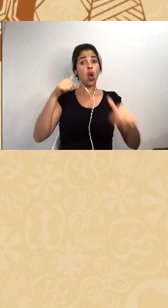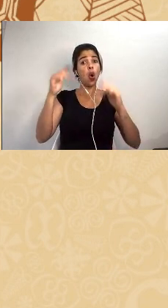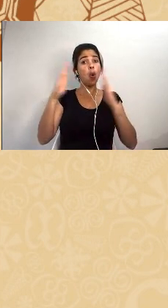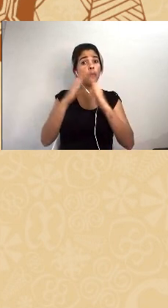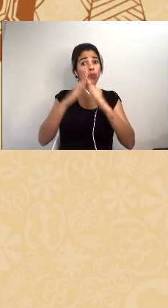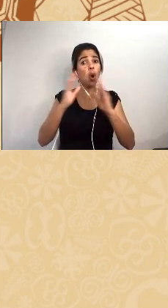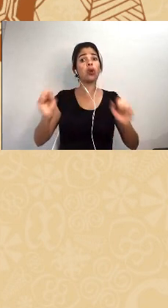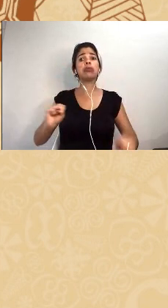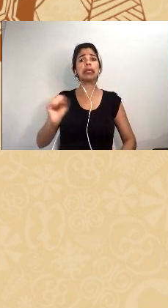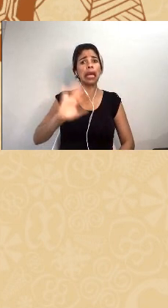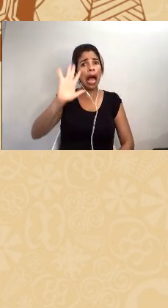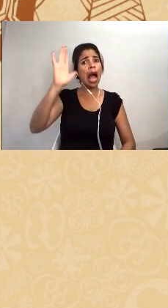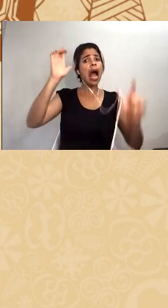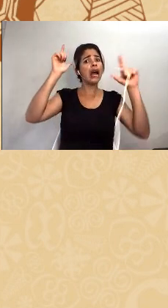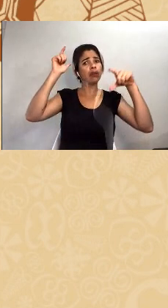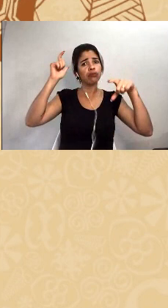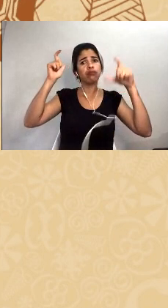caro.